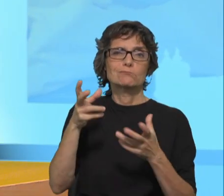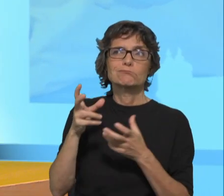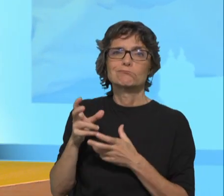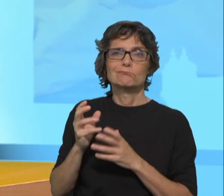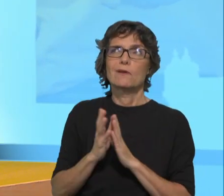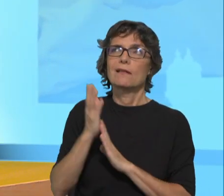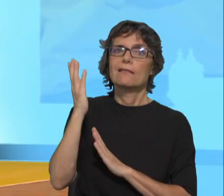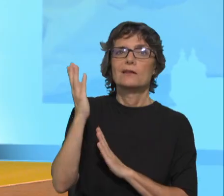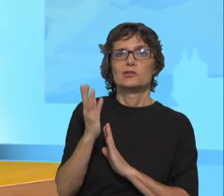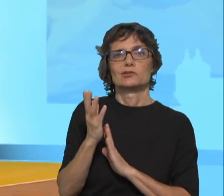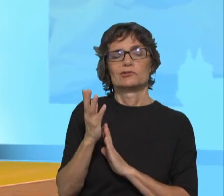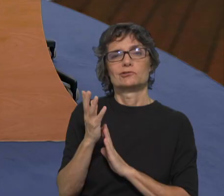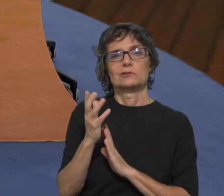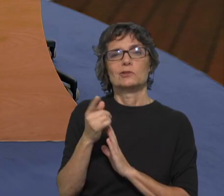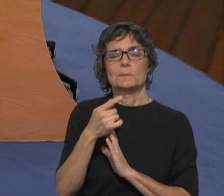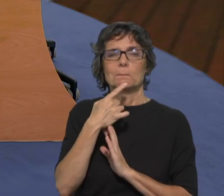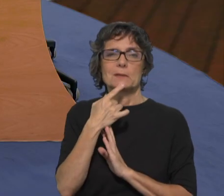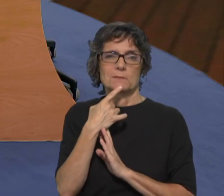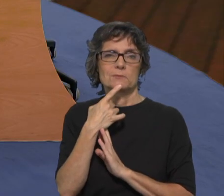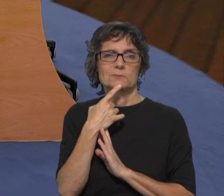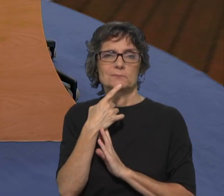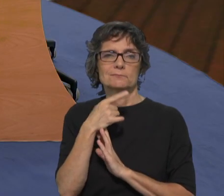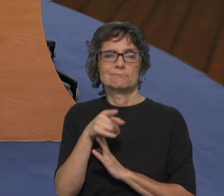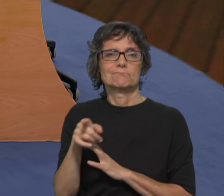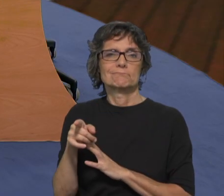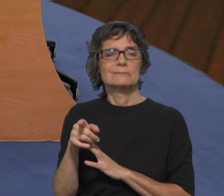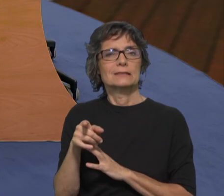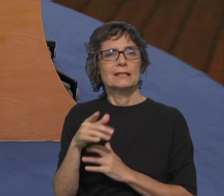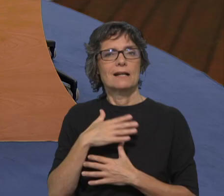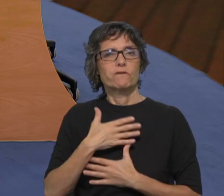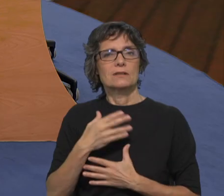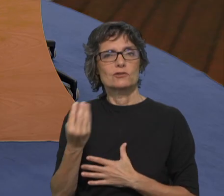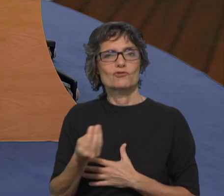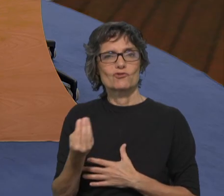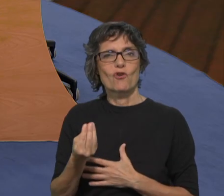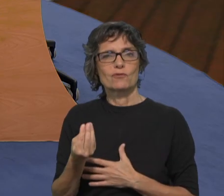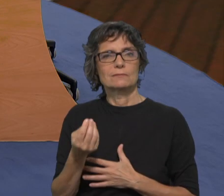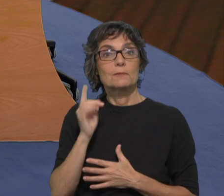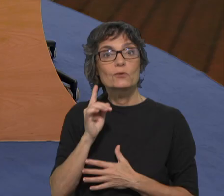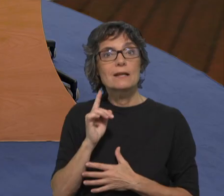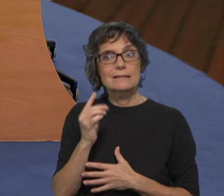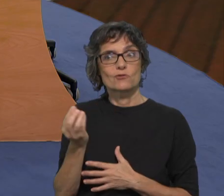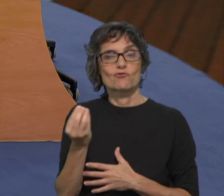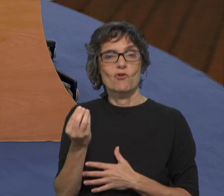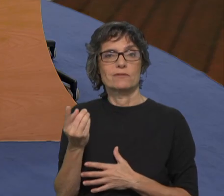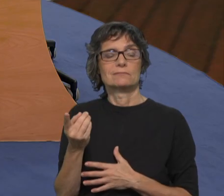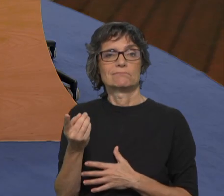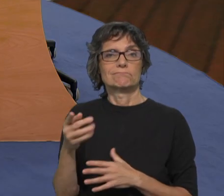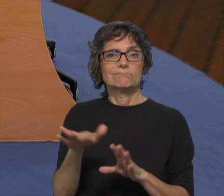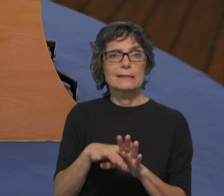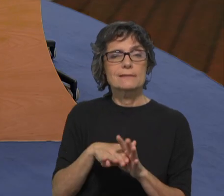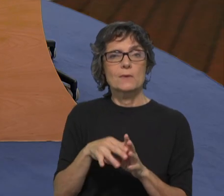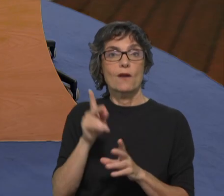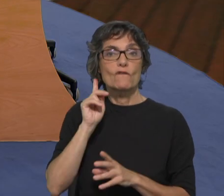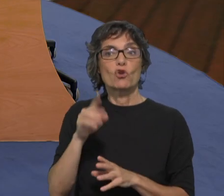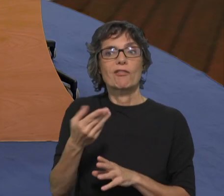civil, percebemos isso mesmo, percebemos também do quanto é necessário e importante e o quanto os jovens